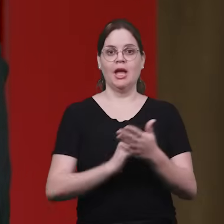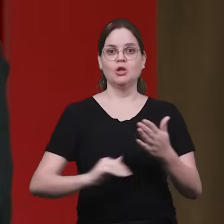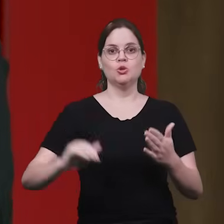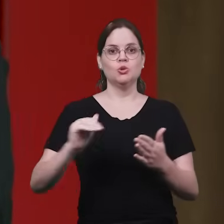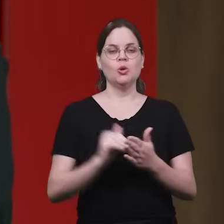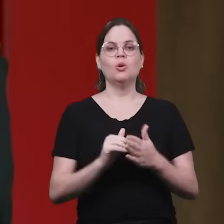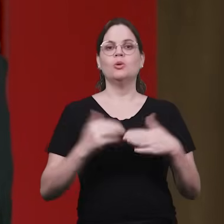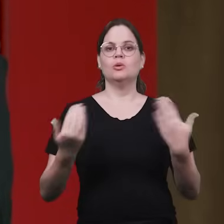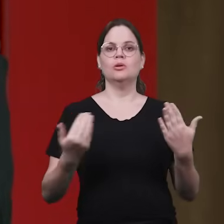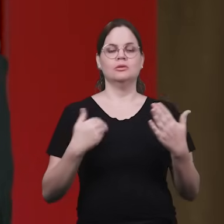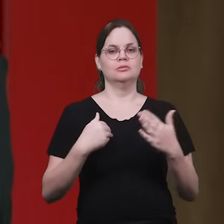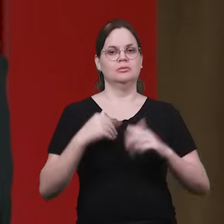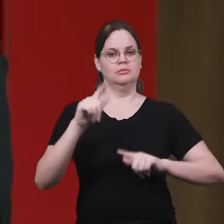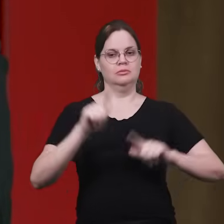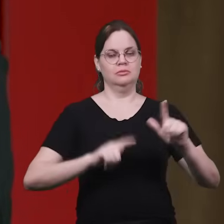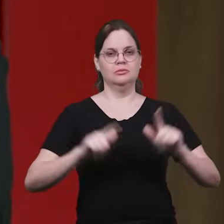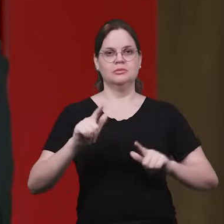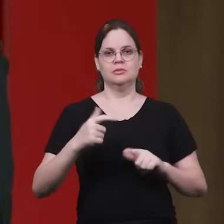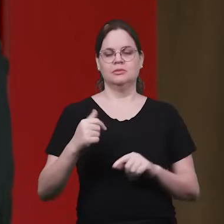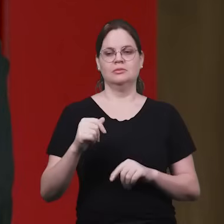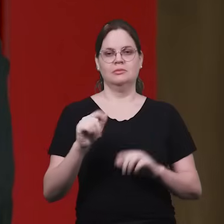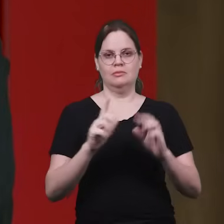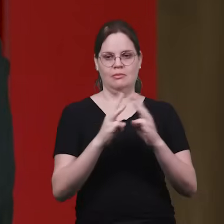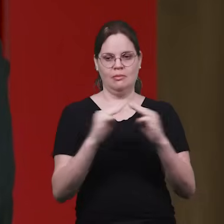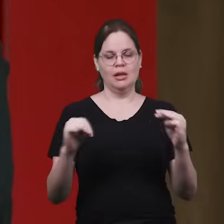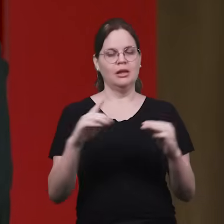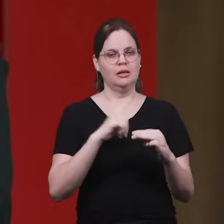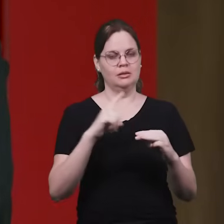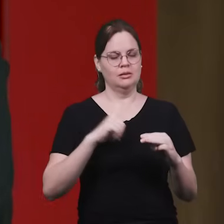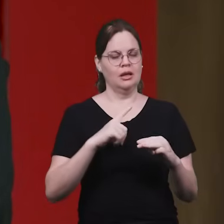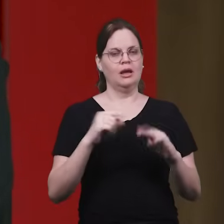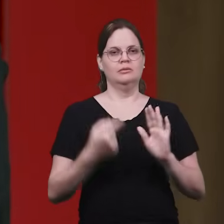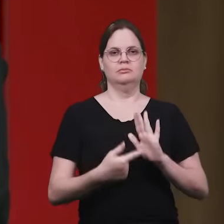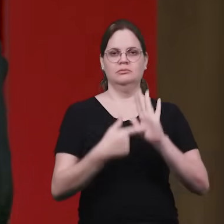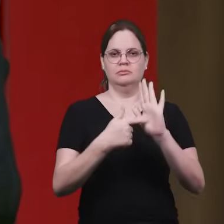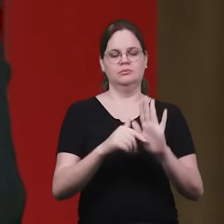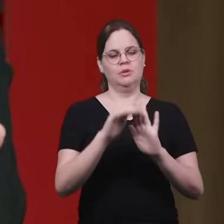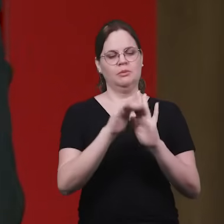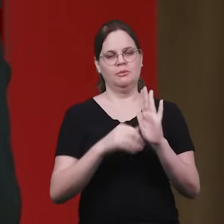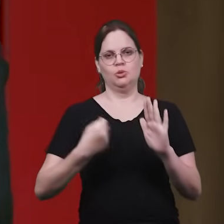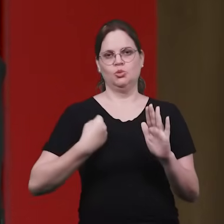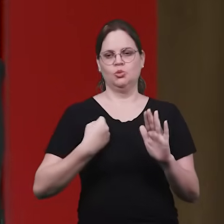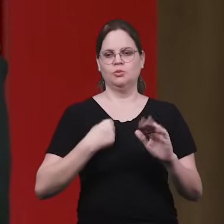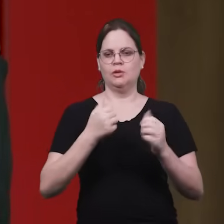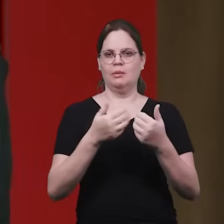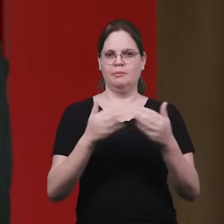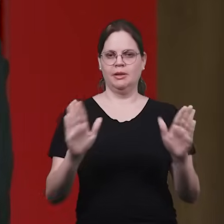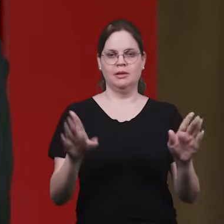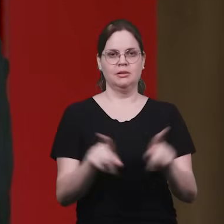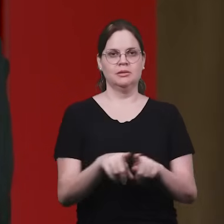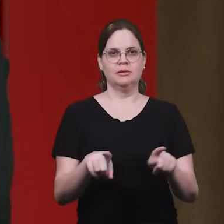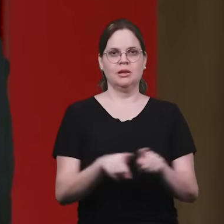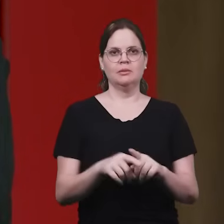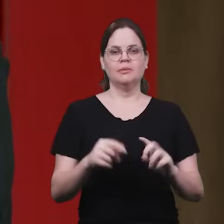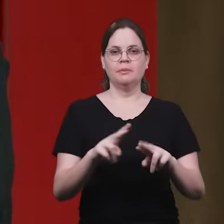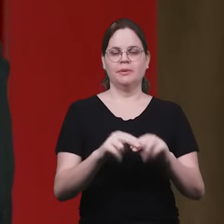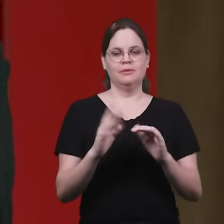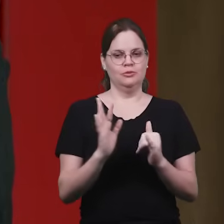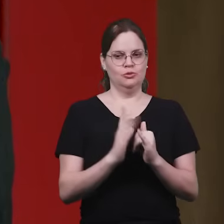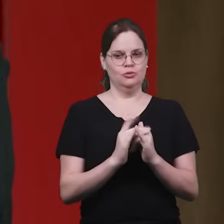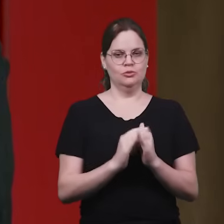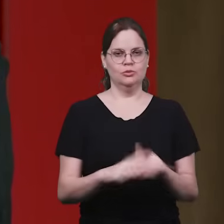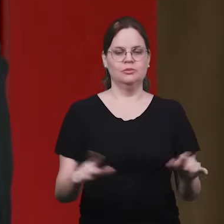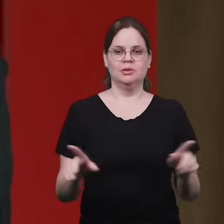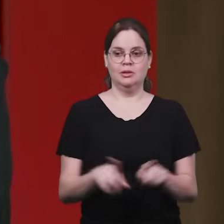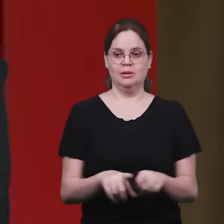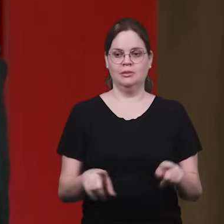os canais que a TV Manaim apresenta, tanto na TV aberta, mas também através do